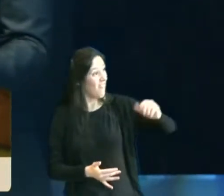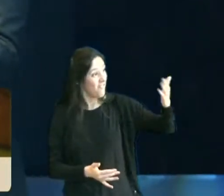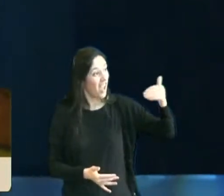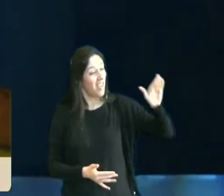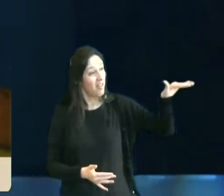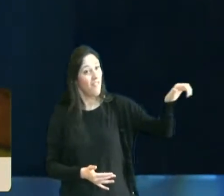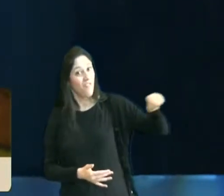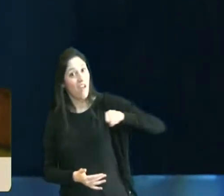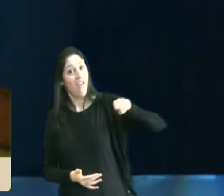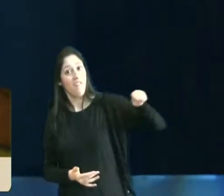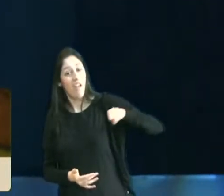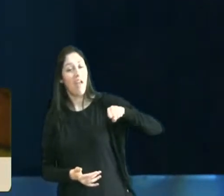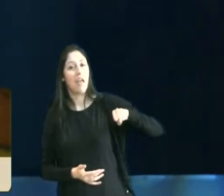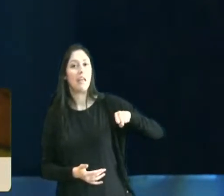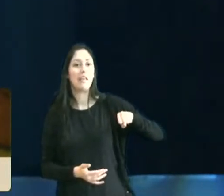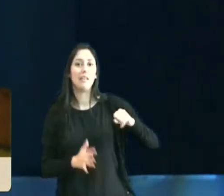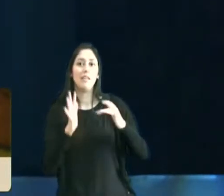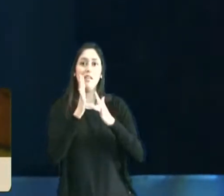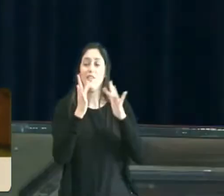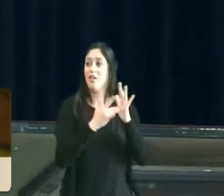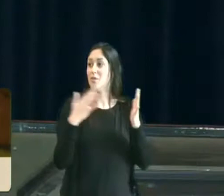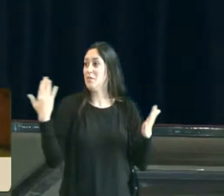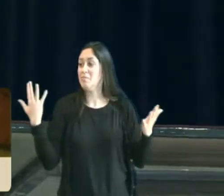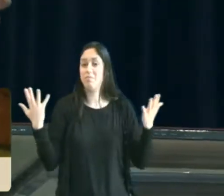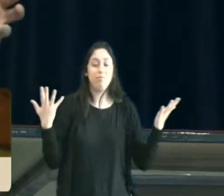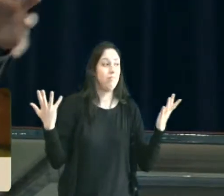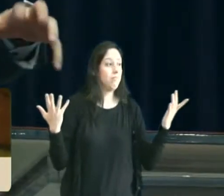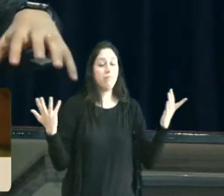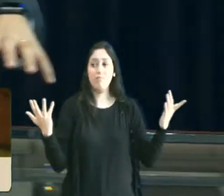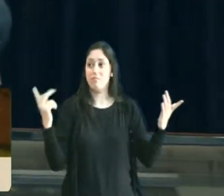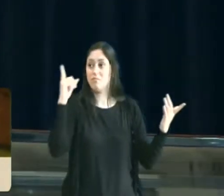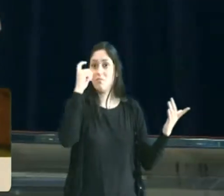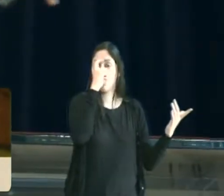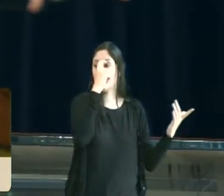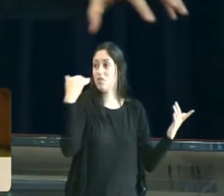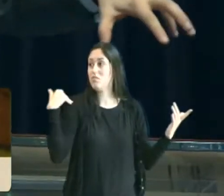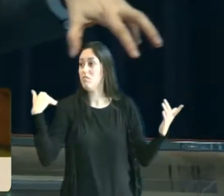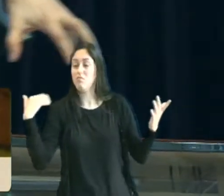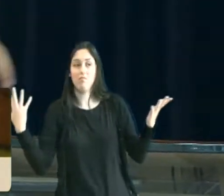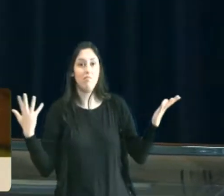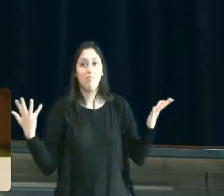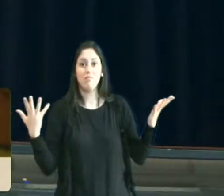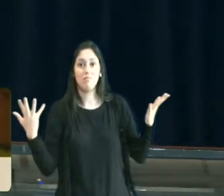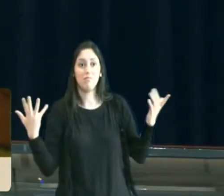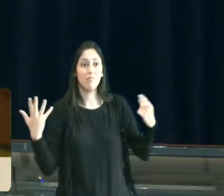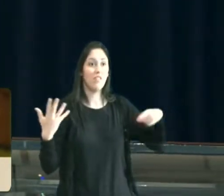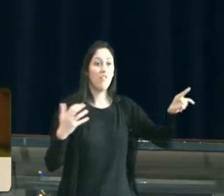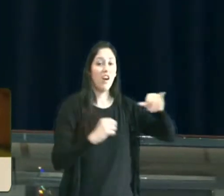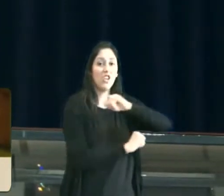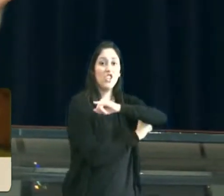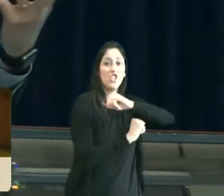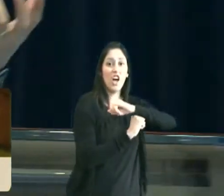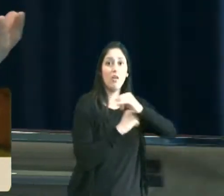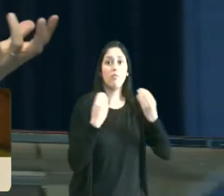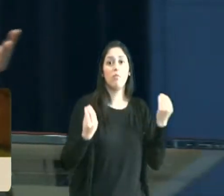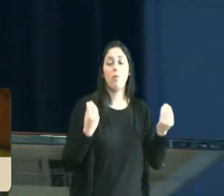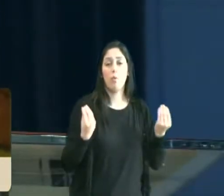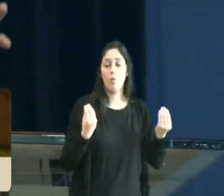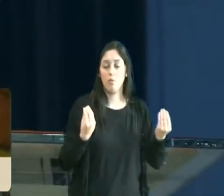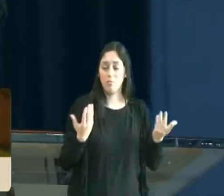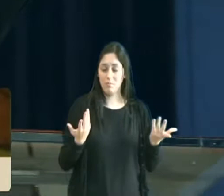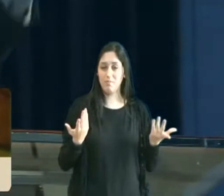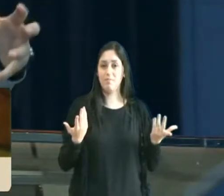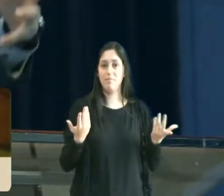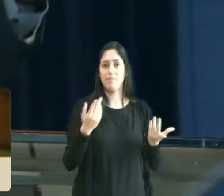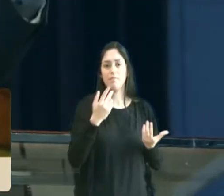E esse era um conflito que Jesus vivia o tempo todo, até mesmo entre os seus discípulos. Se você vai ver, de certa